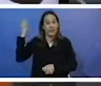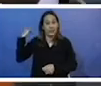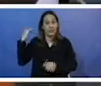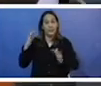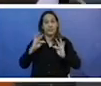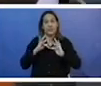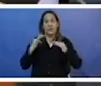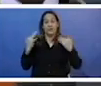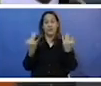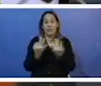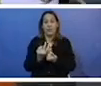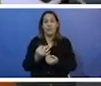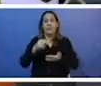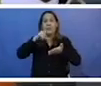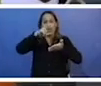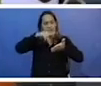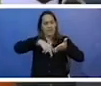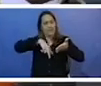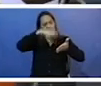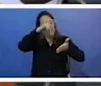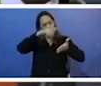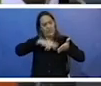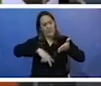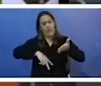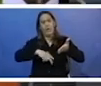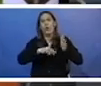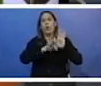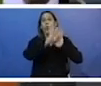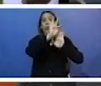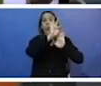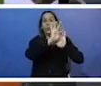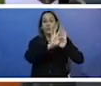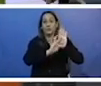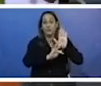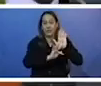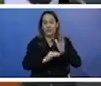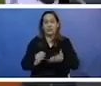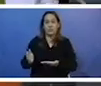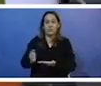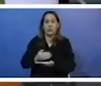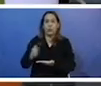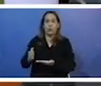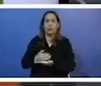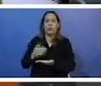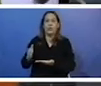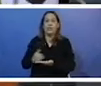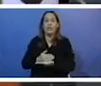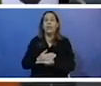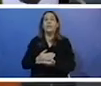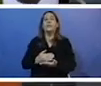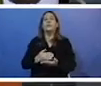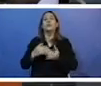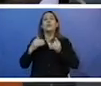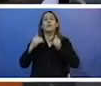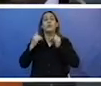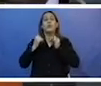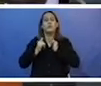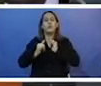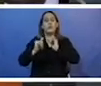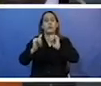provavelmente ela leu num texto em prosa, que a gente chama, né? Num texto mais narrativo, sem muitas